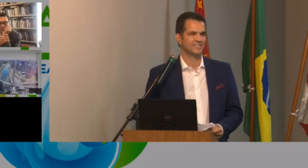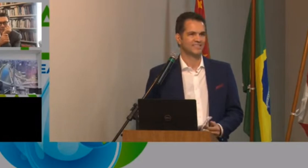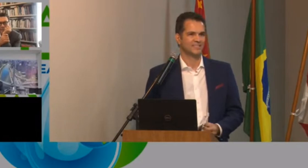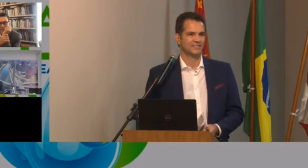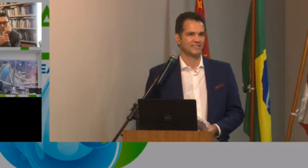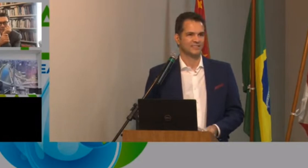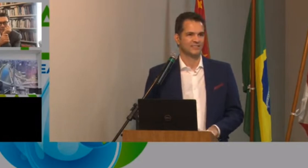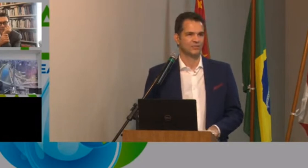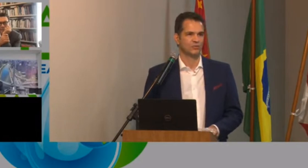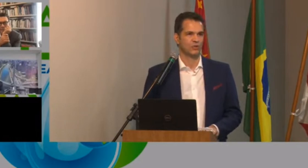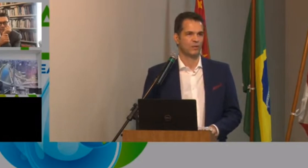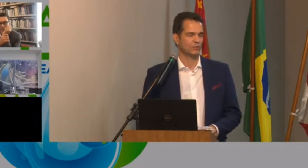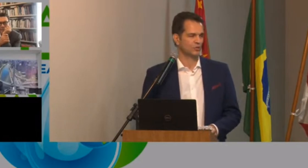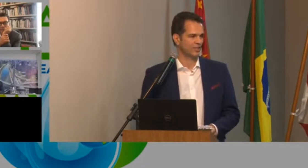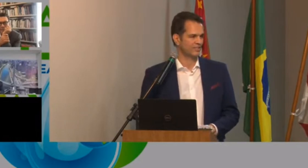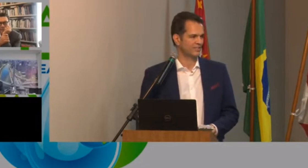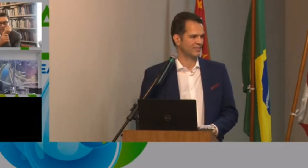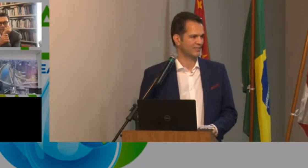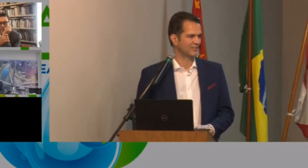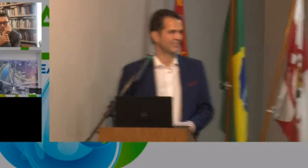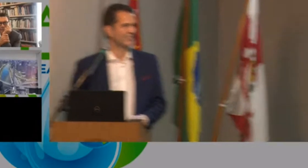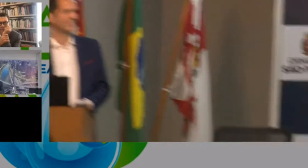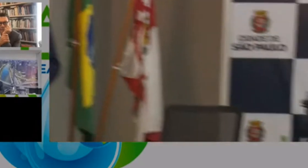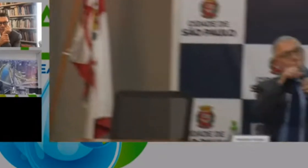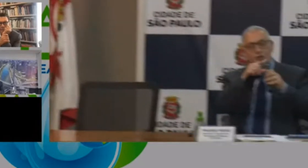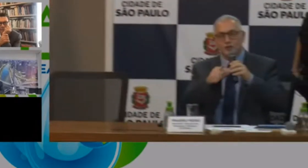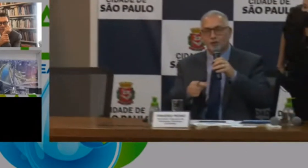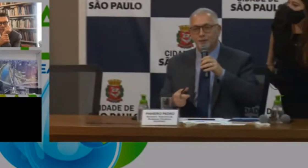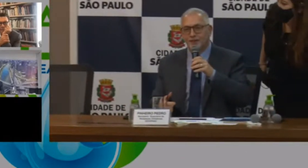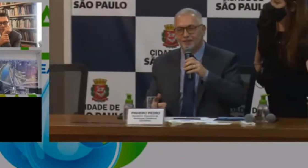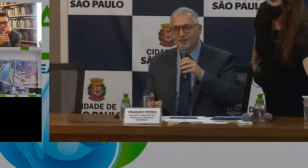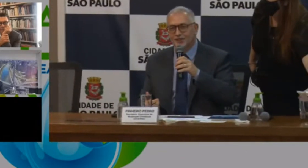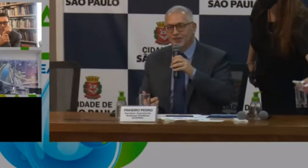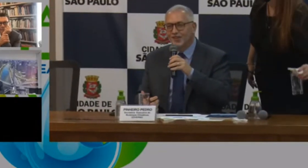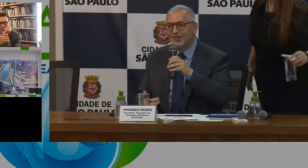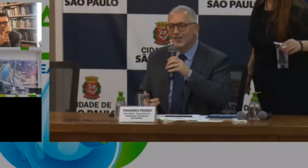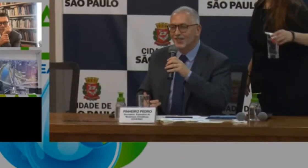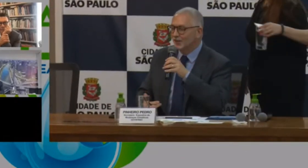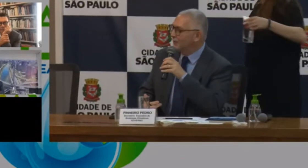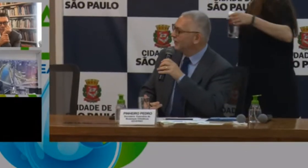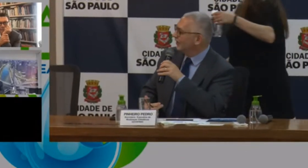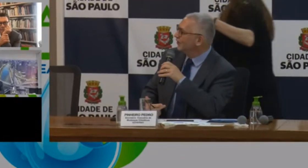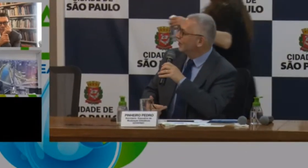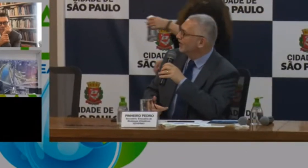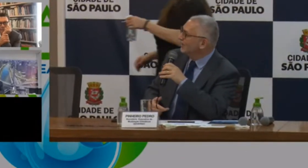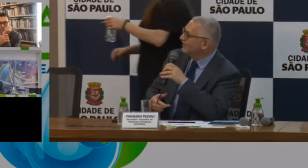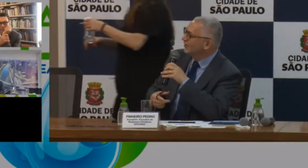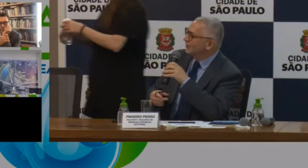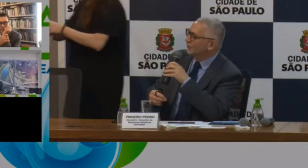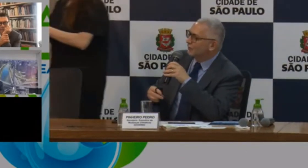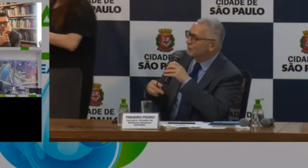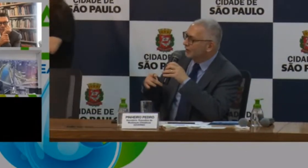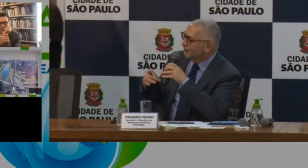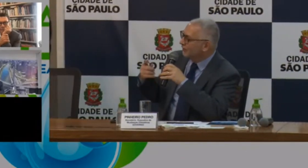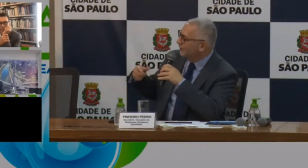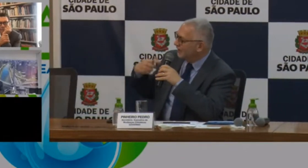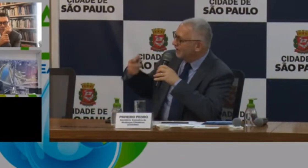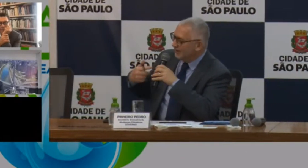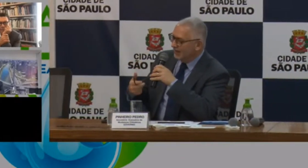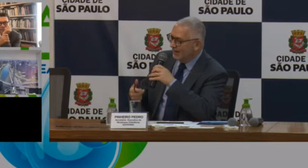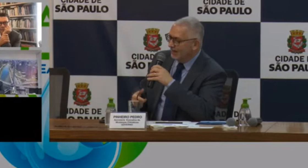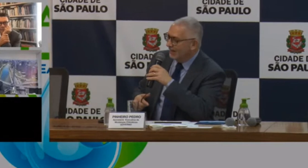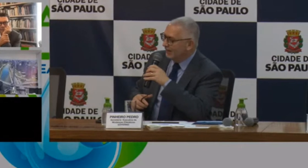ser difícil, porque aquela explosão que nós ouvimos foi justamente do projetor. Então, se for possível